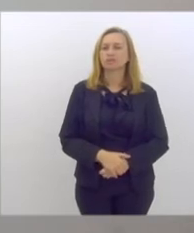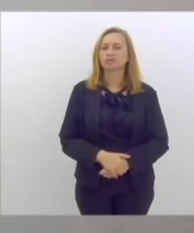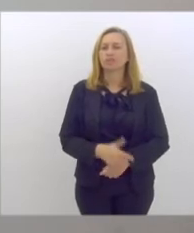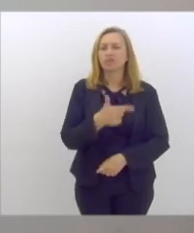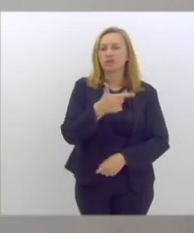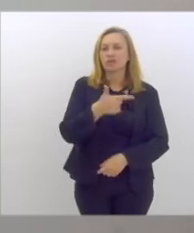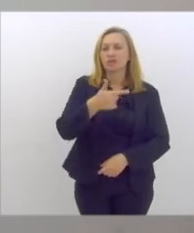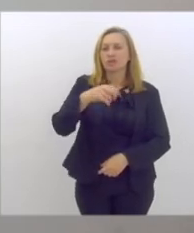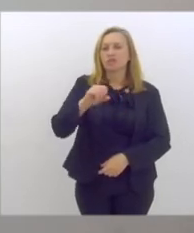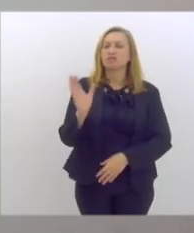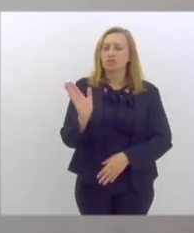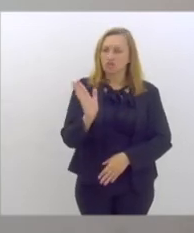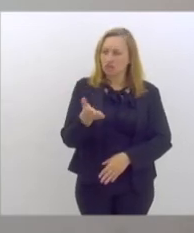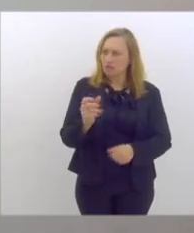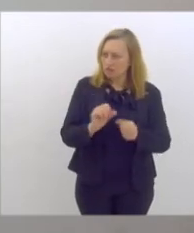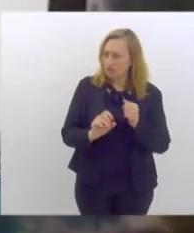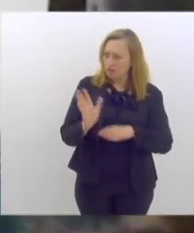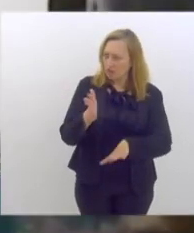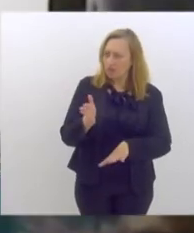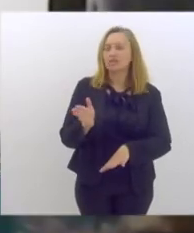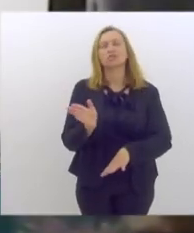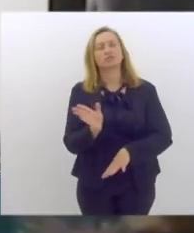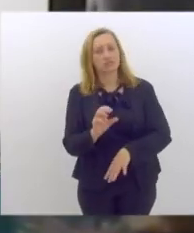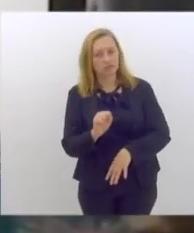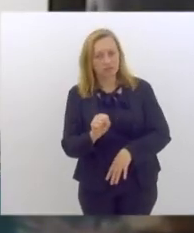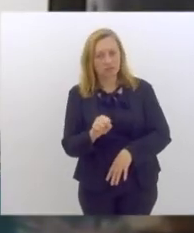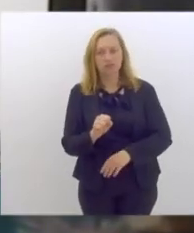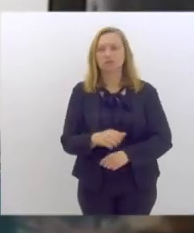de 29 a gente já passou né isso